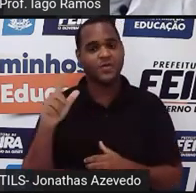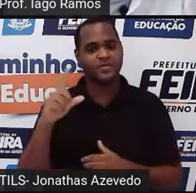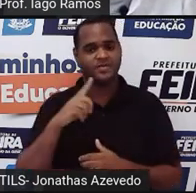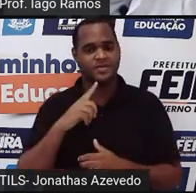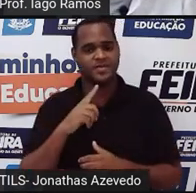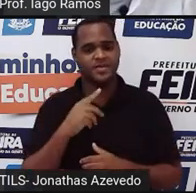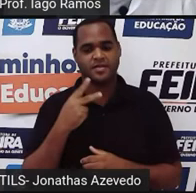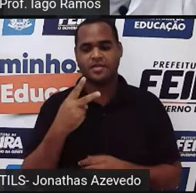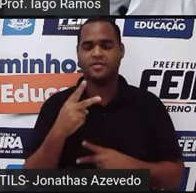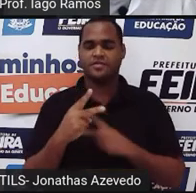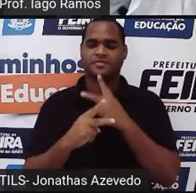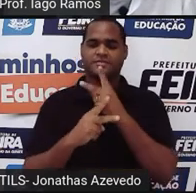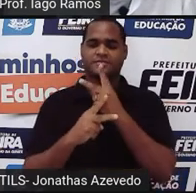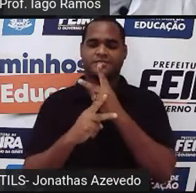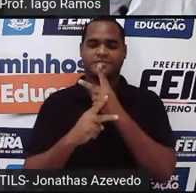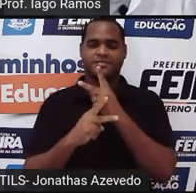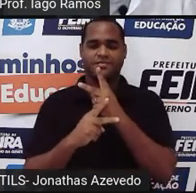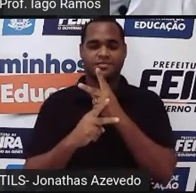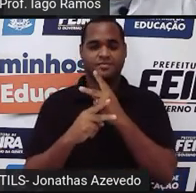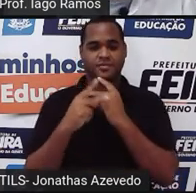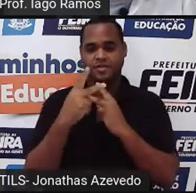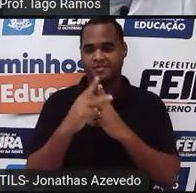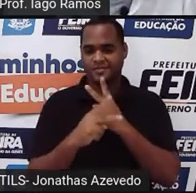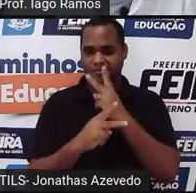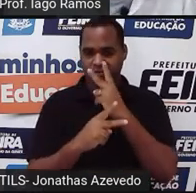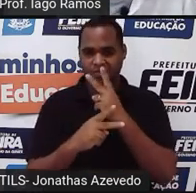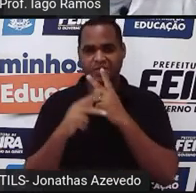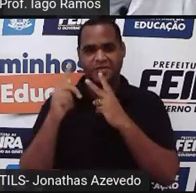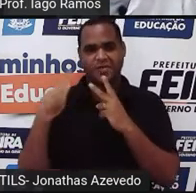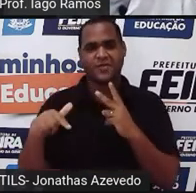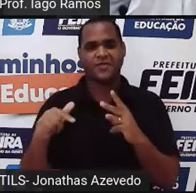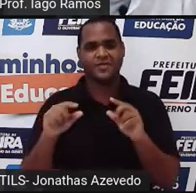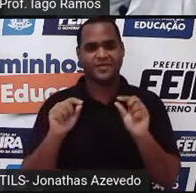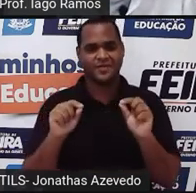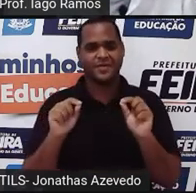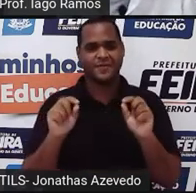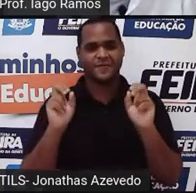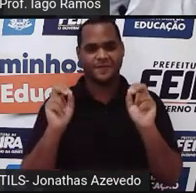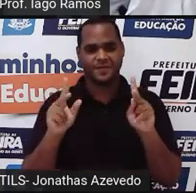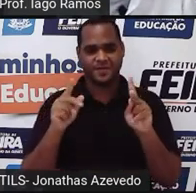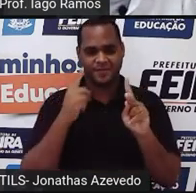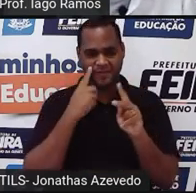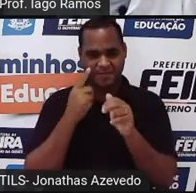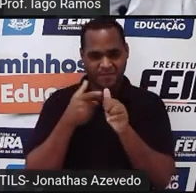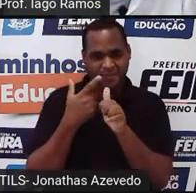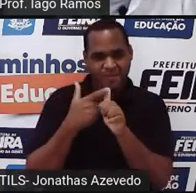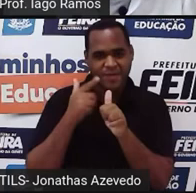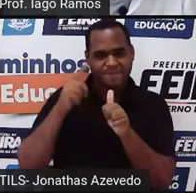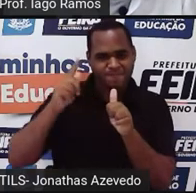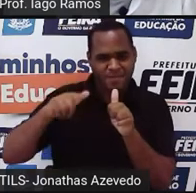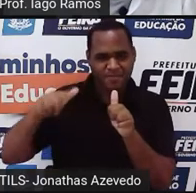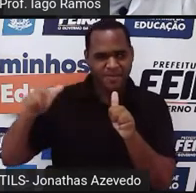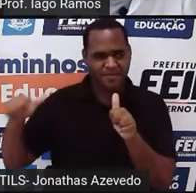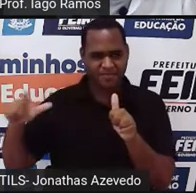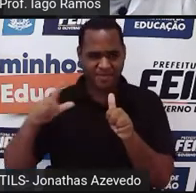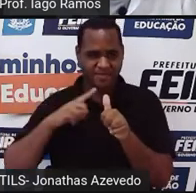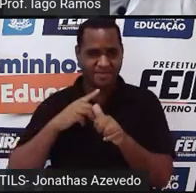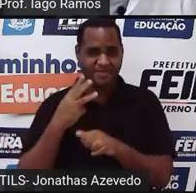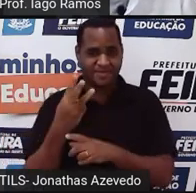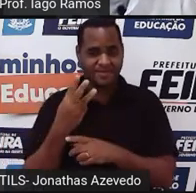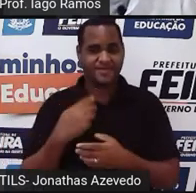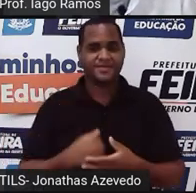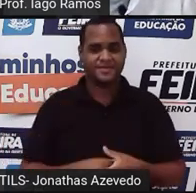3 elevado a 2 elevado a 2 de novo Tá bom então é só repetir a base é 3